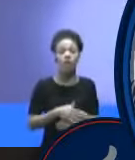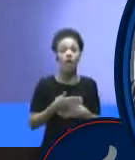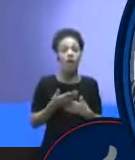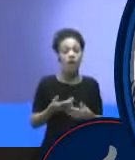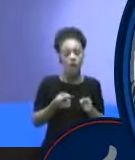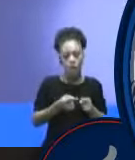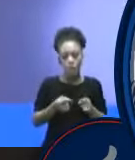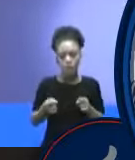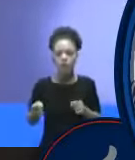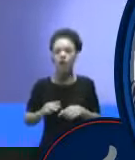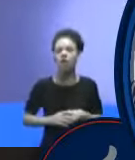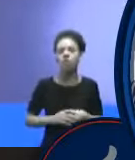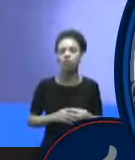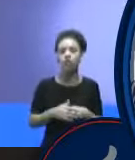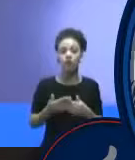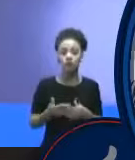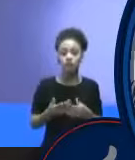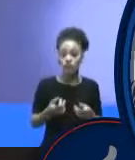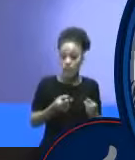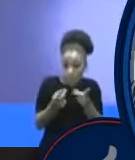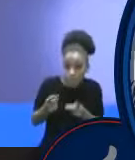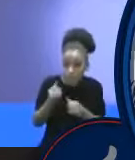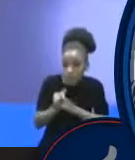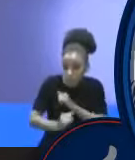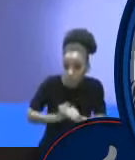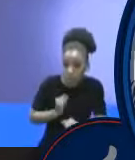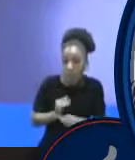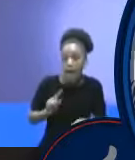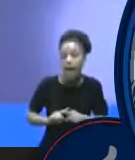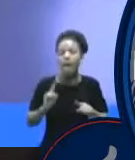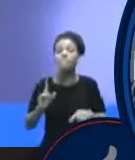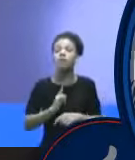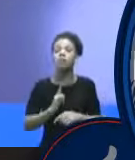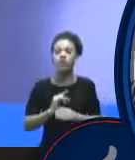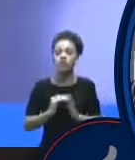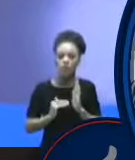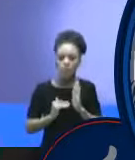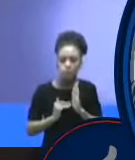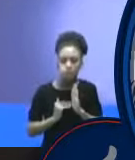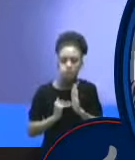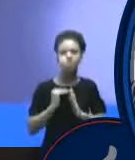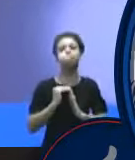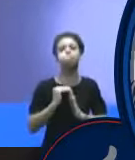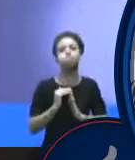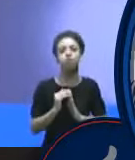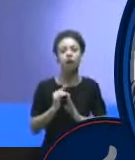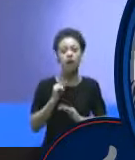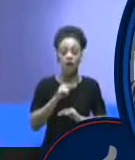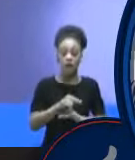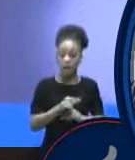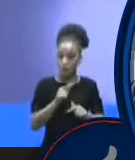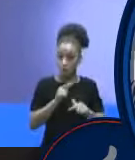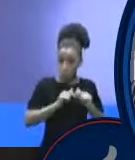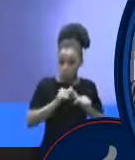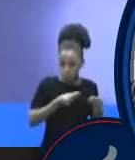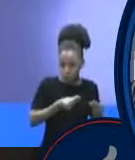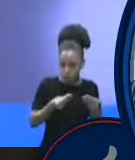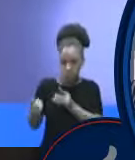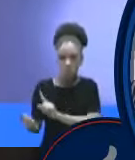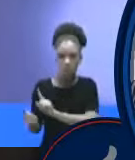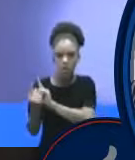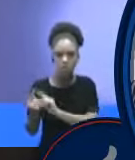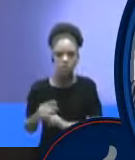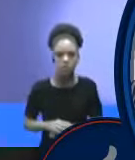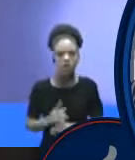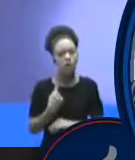e-commerce humanizado, mas é também um instrumento de redução de CAC. É a loja que vai até o cliente.